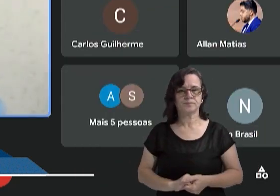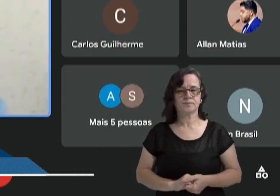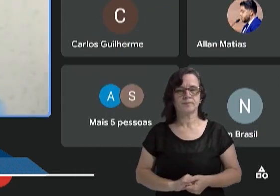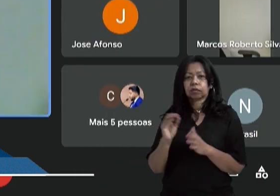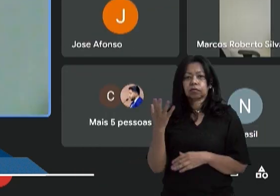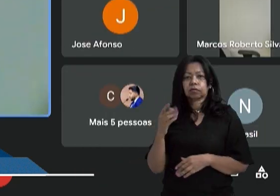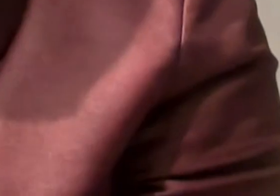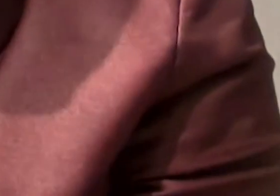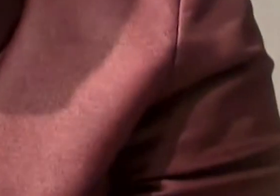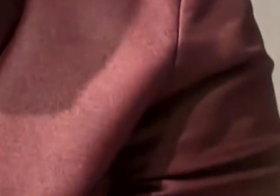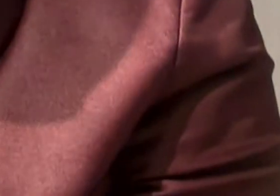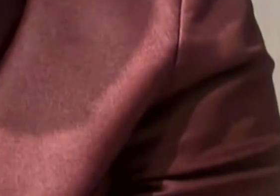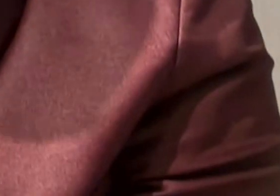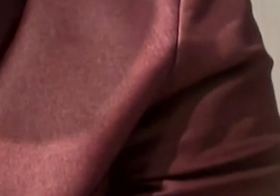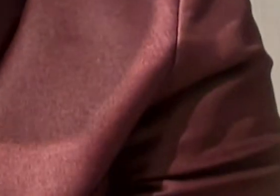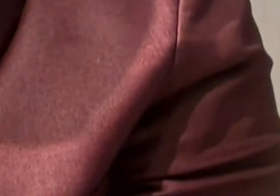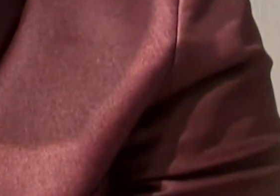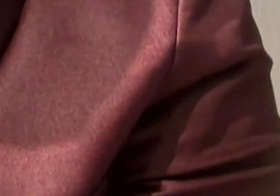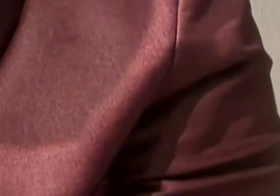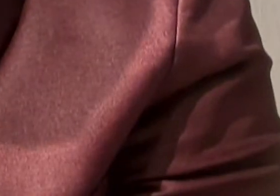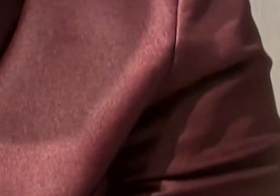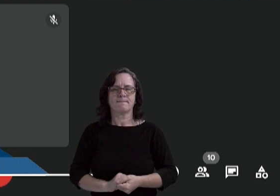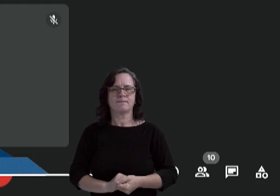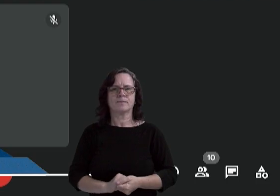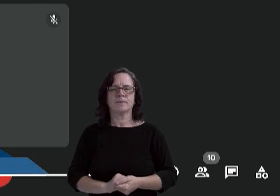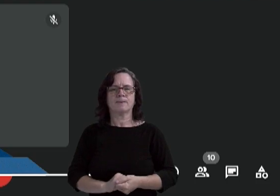ser aprovado em plenário para ser encaminhado ao executivo aprovado